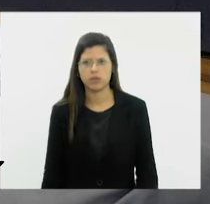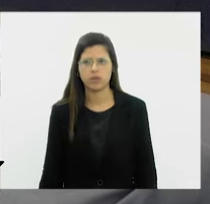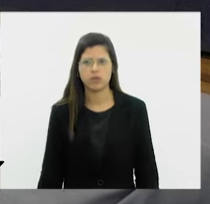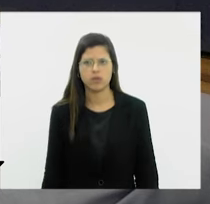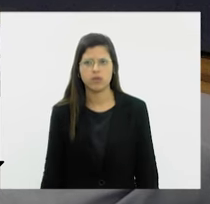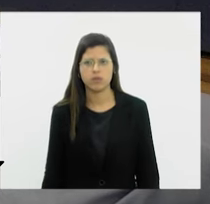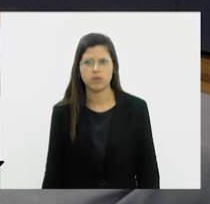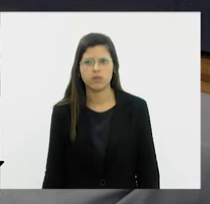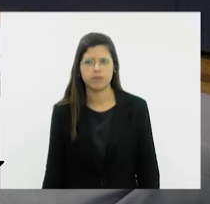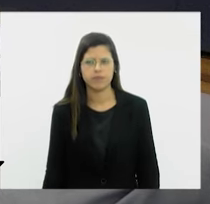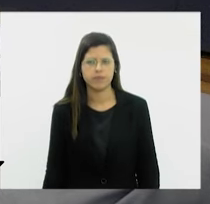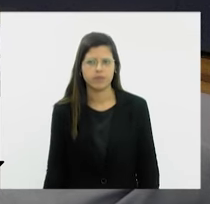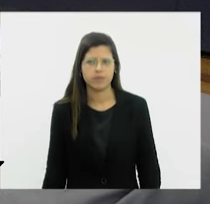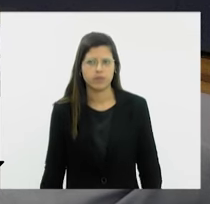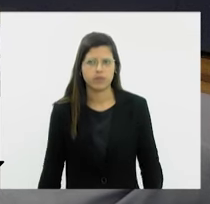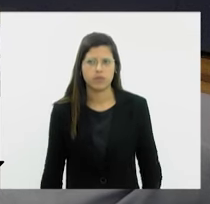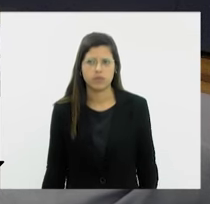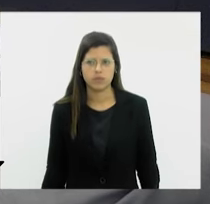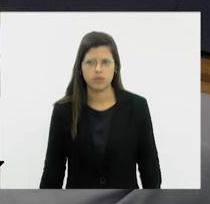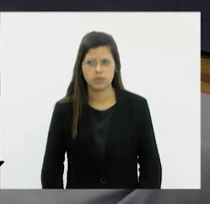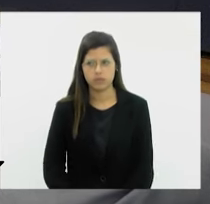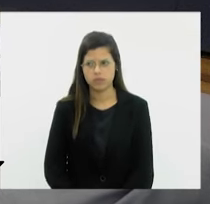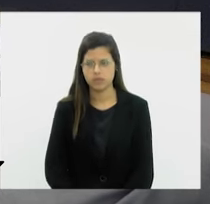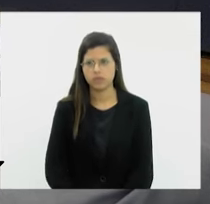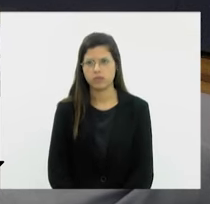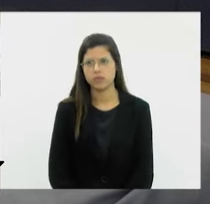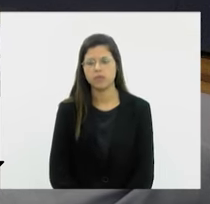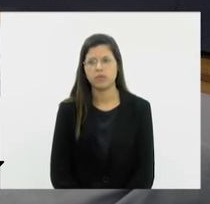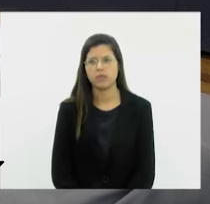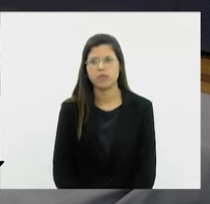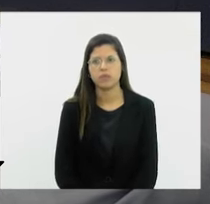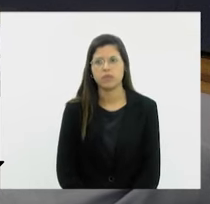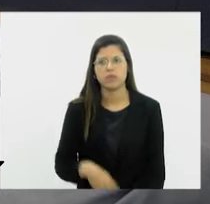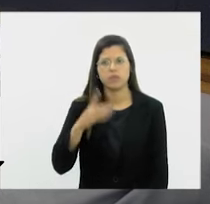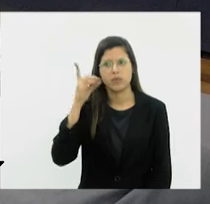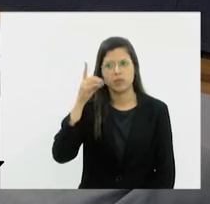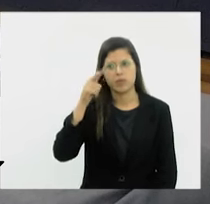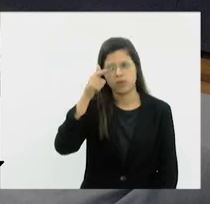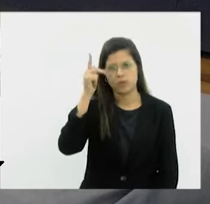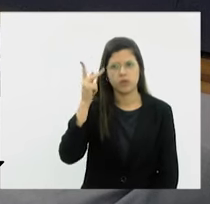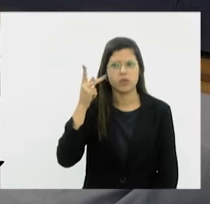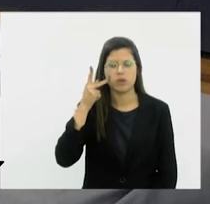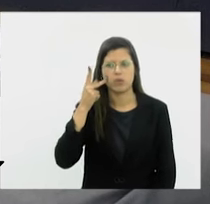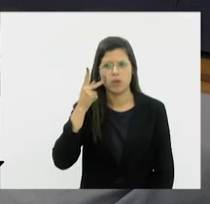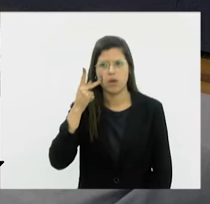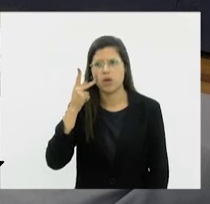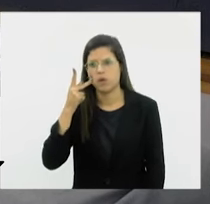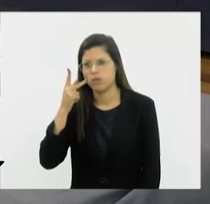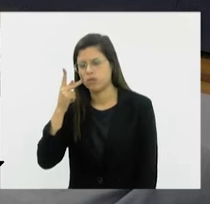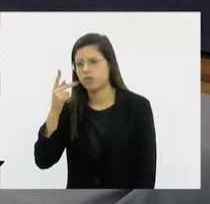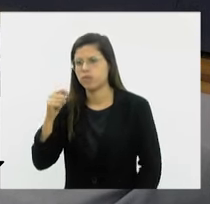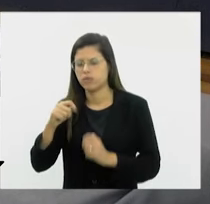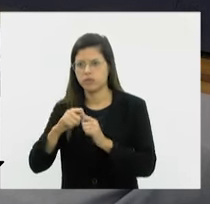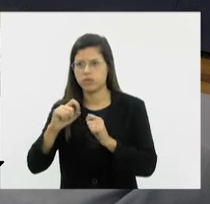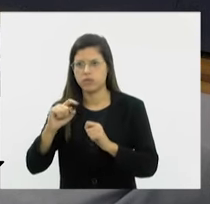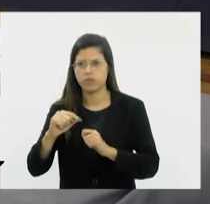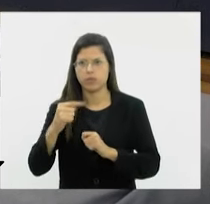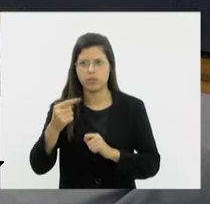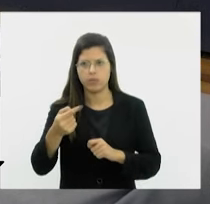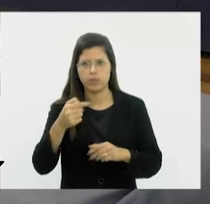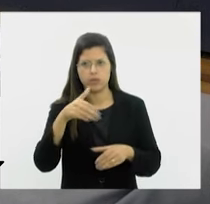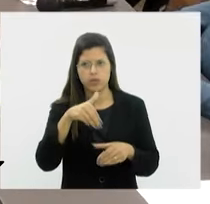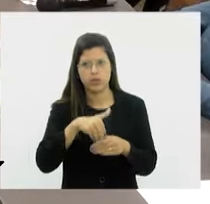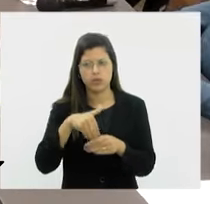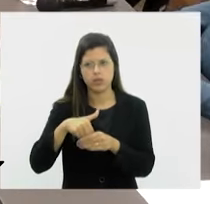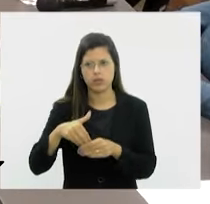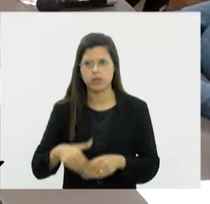discussão, e aí você fez a questão de ordem, o presidente pediu para rever. É, o deputado Luiz Paulo fez a questão de ordem posterior à